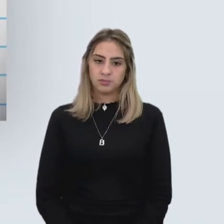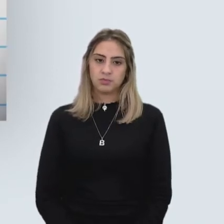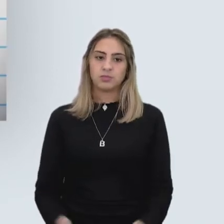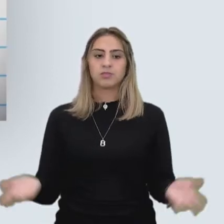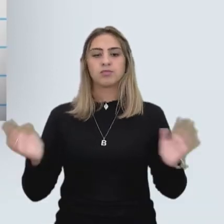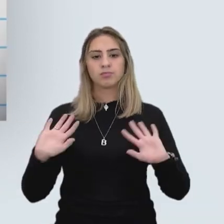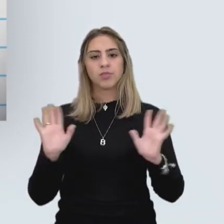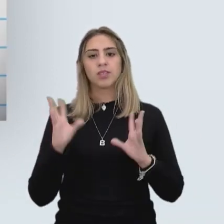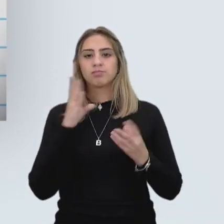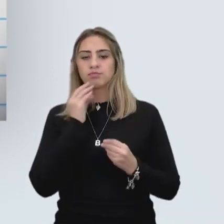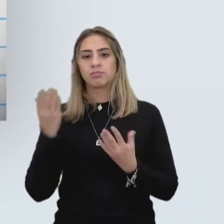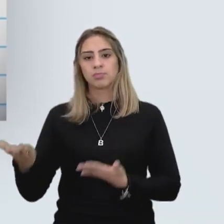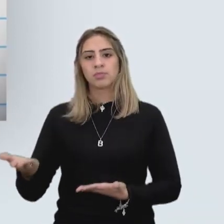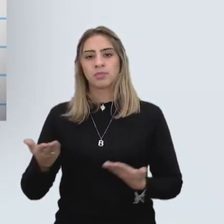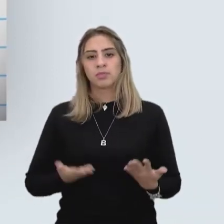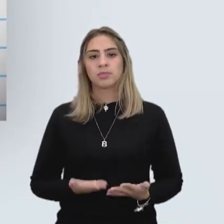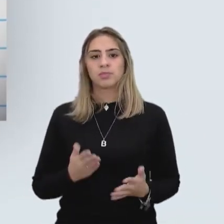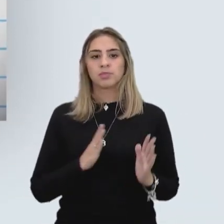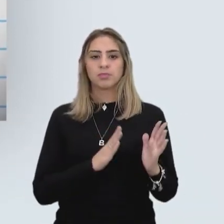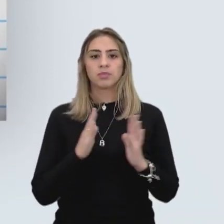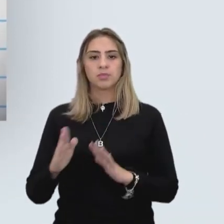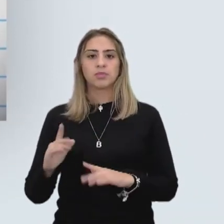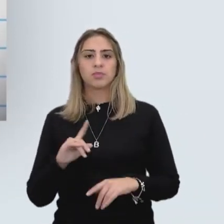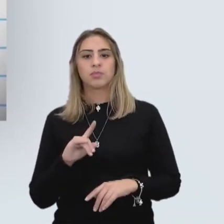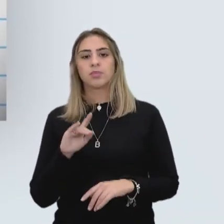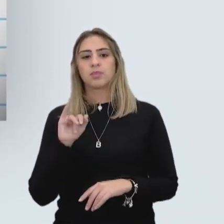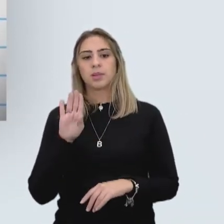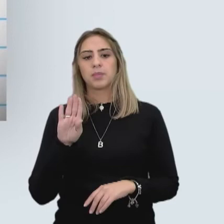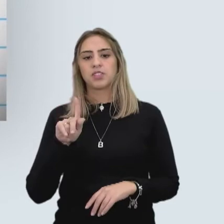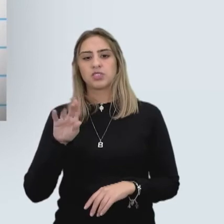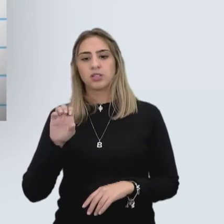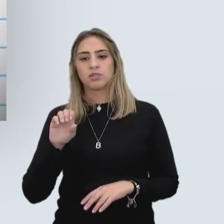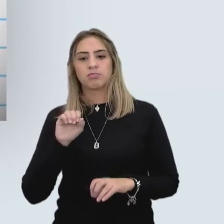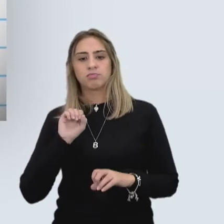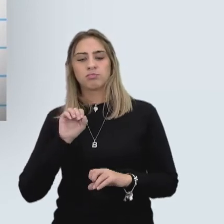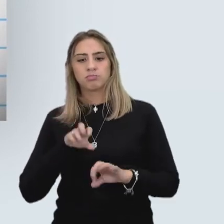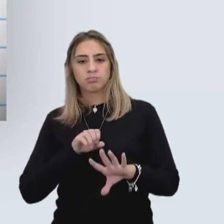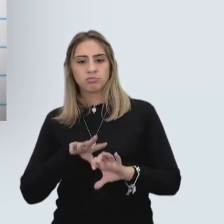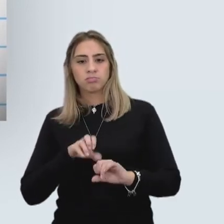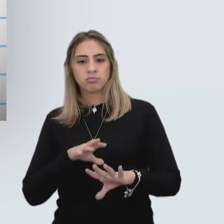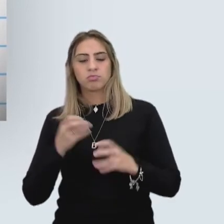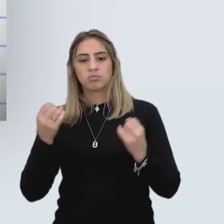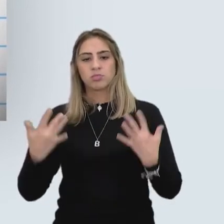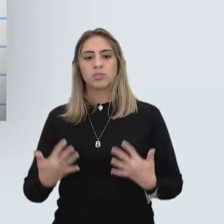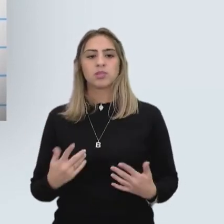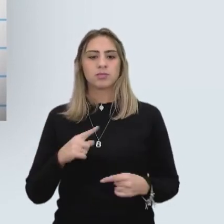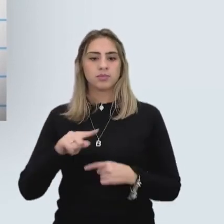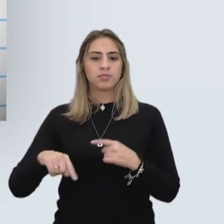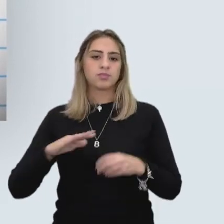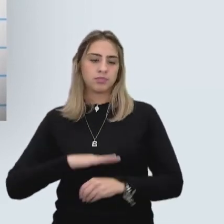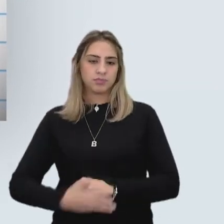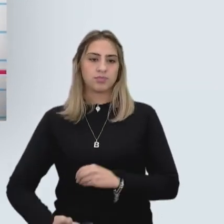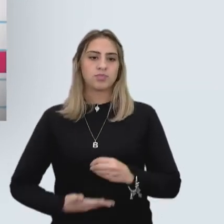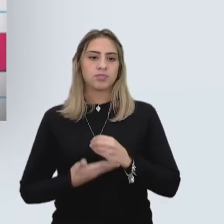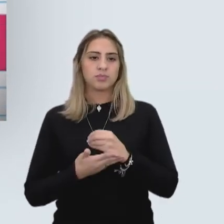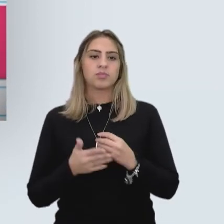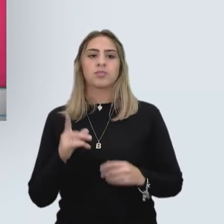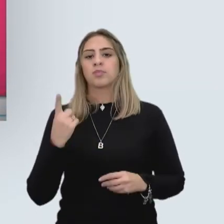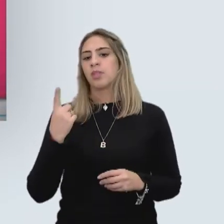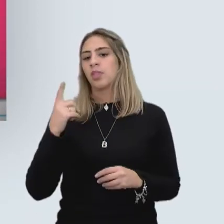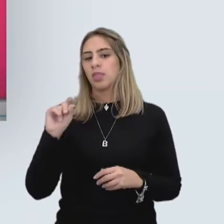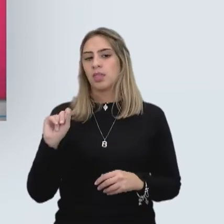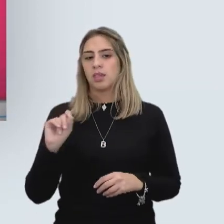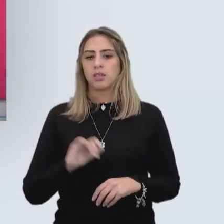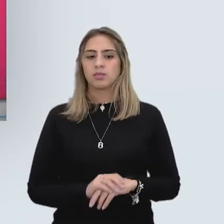Olá, sejam bem-vindos à série especial do IBGE Explica sobre os Objetivos de Desenvolvimento Sustentável. Hoje vamos falar do Objetivo 10, redução